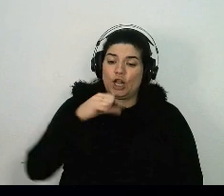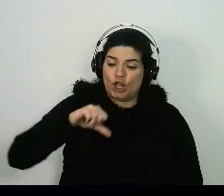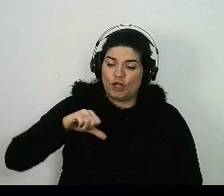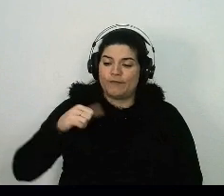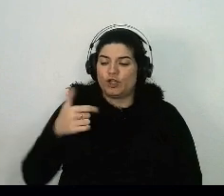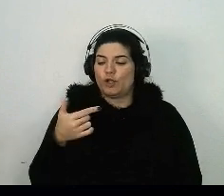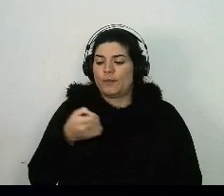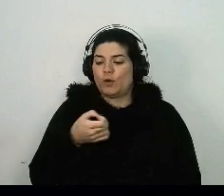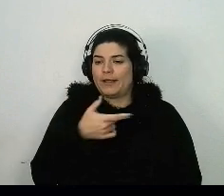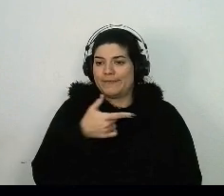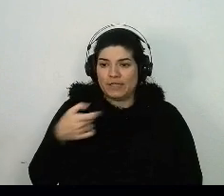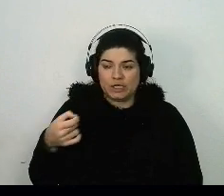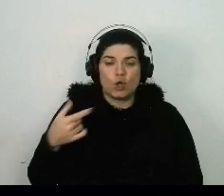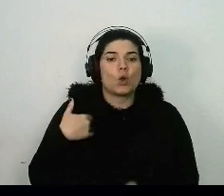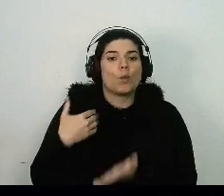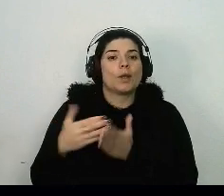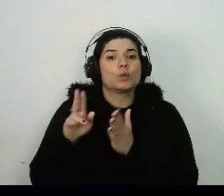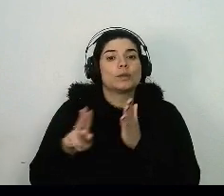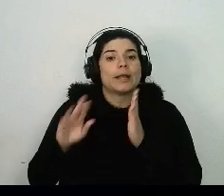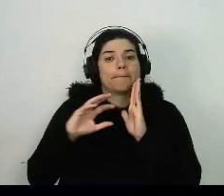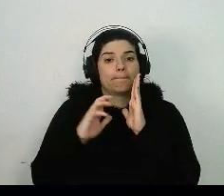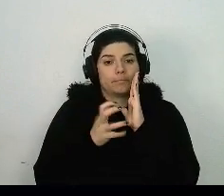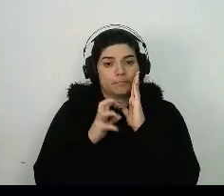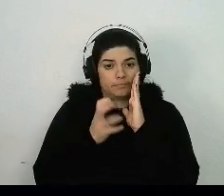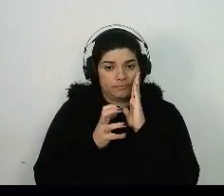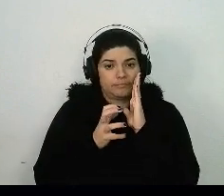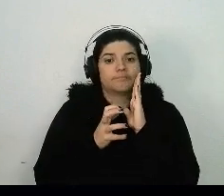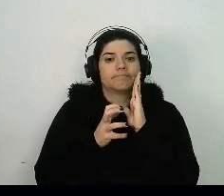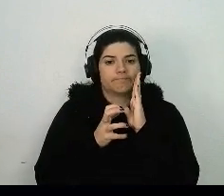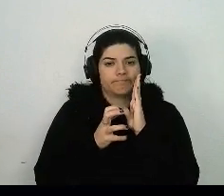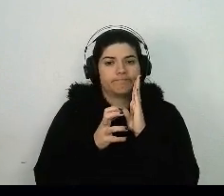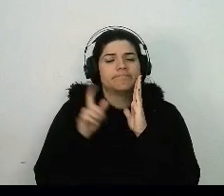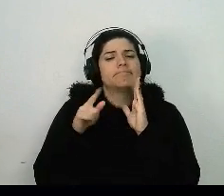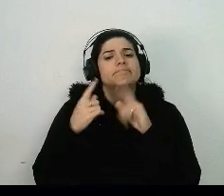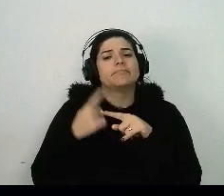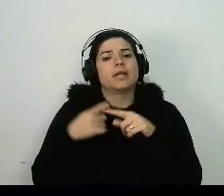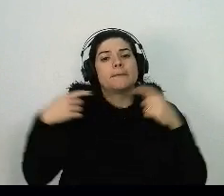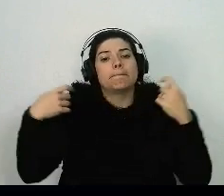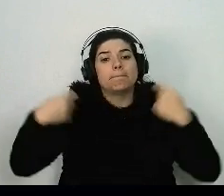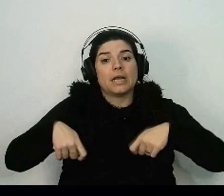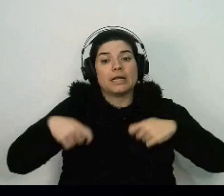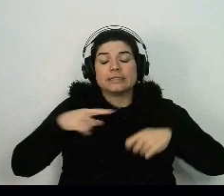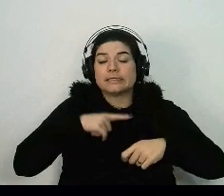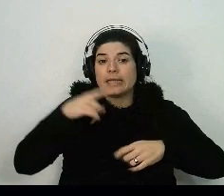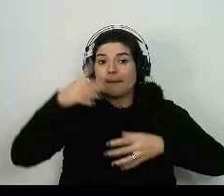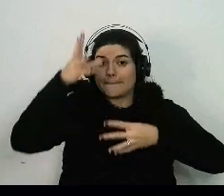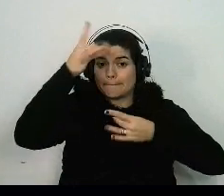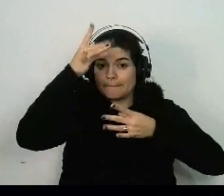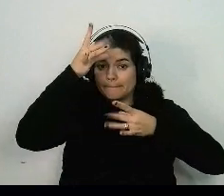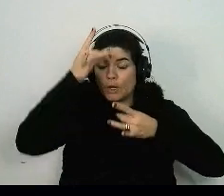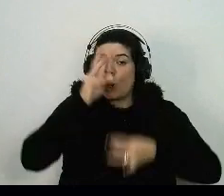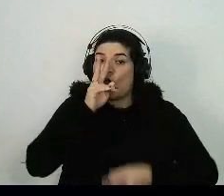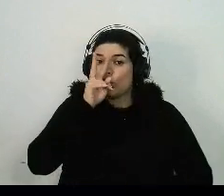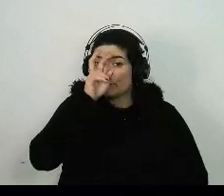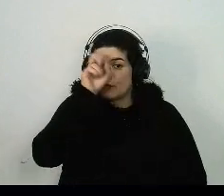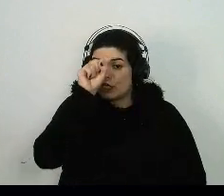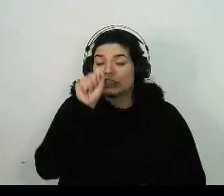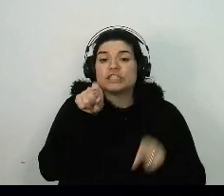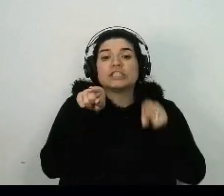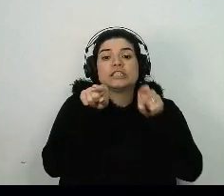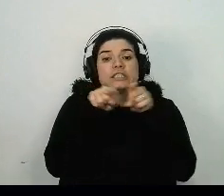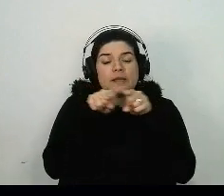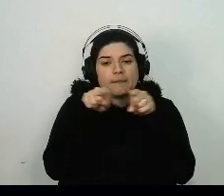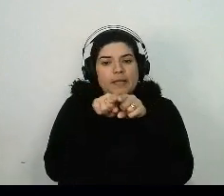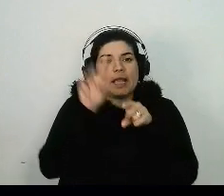banco de dados NoSQL, porque nós precisávamos trazer uma alta performance e uma alta resolução para quando a gente precisava